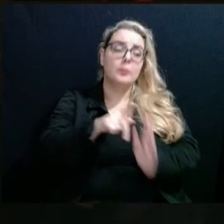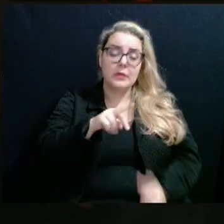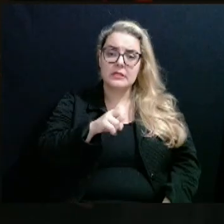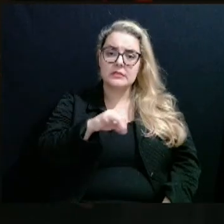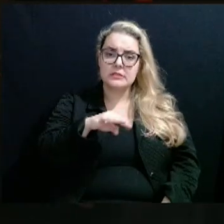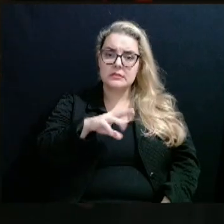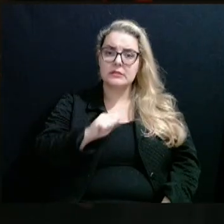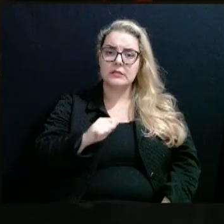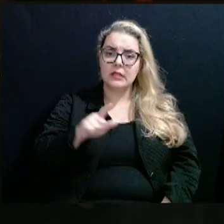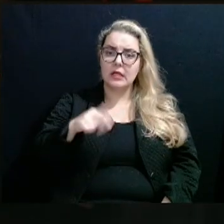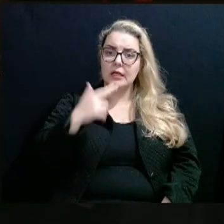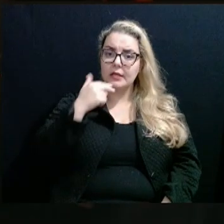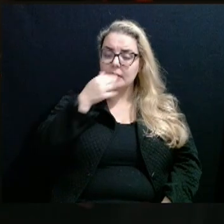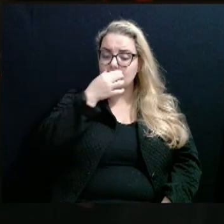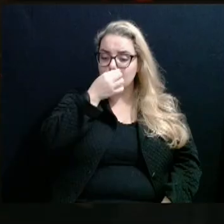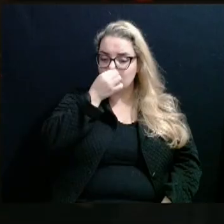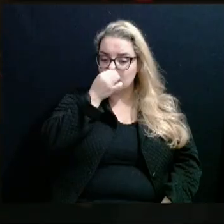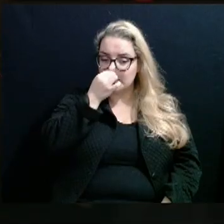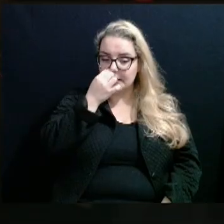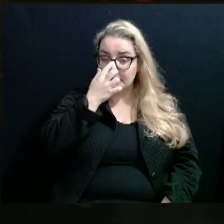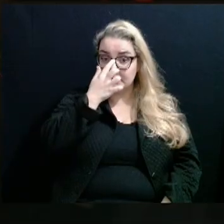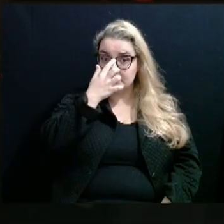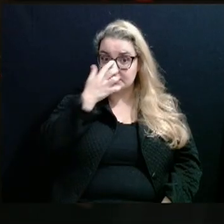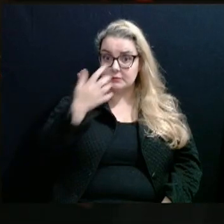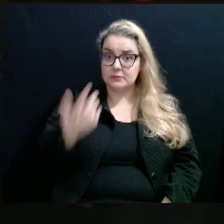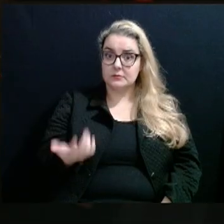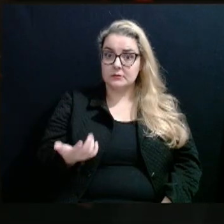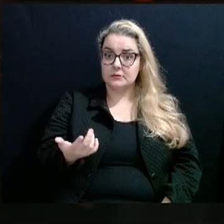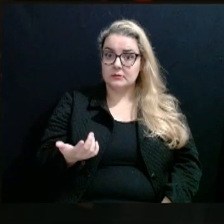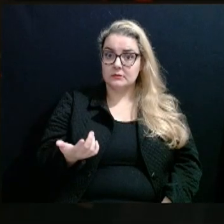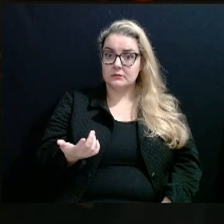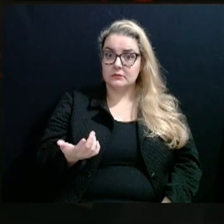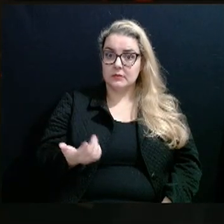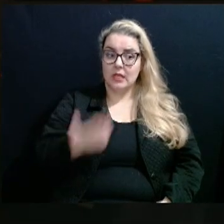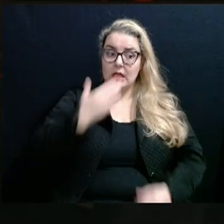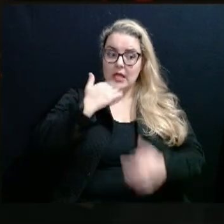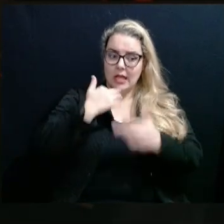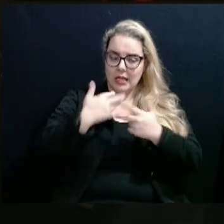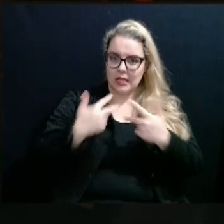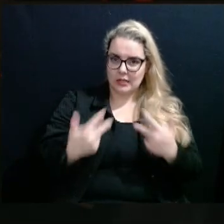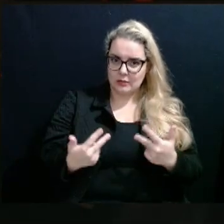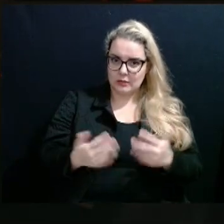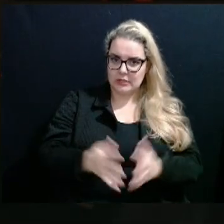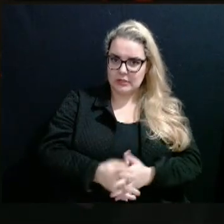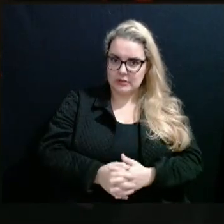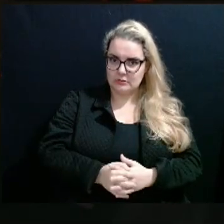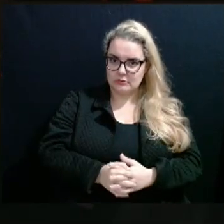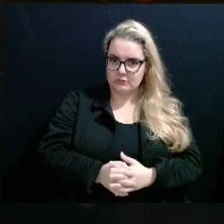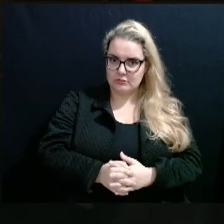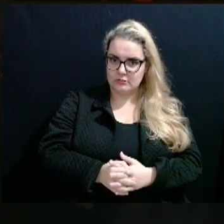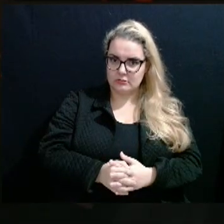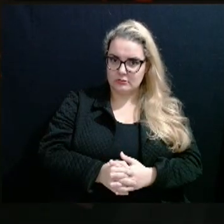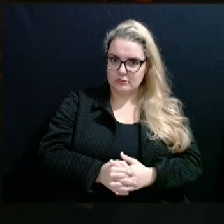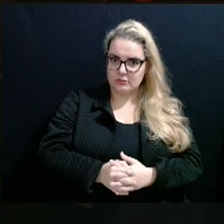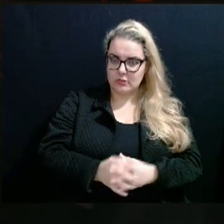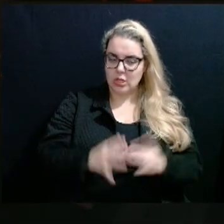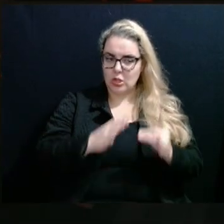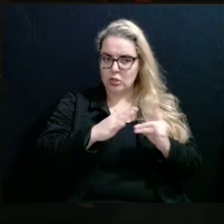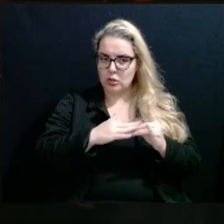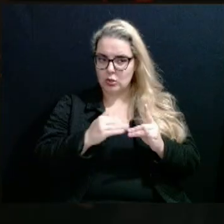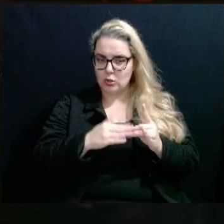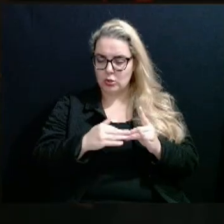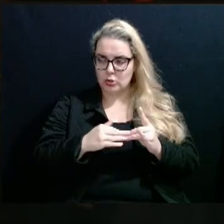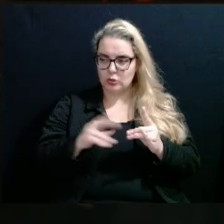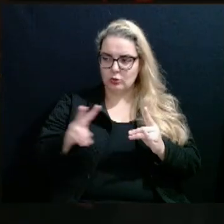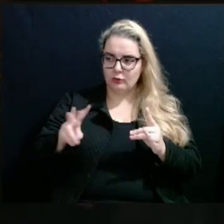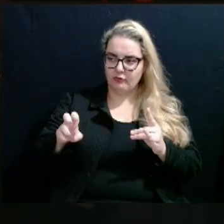Priscila? E a alimentação do vegano e do vegetariano.